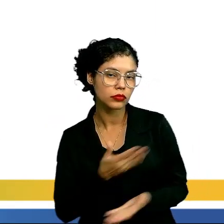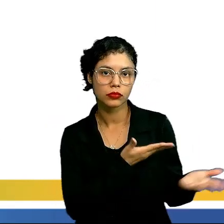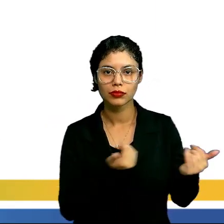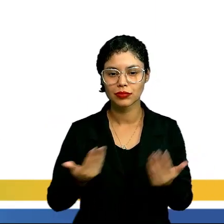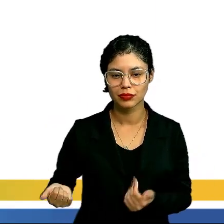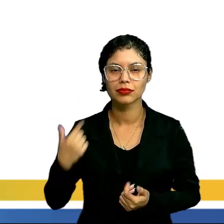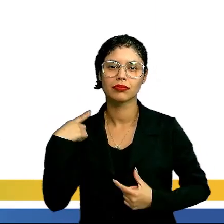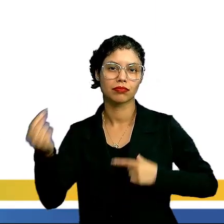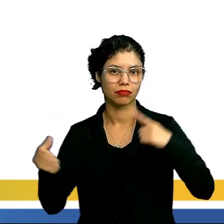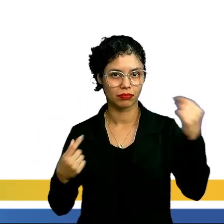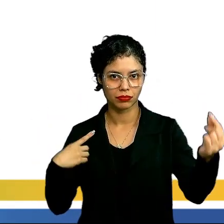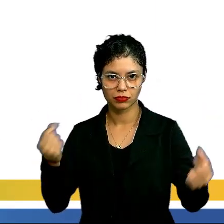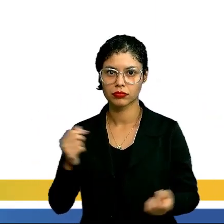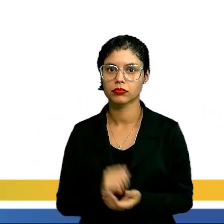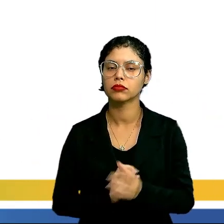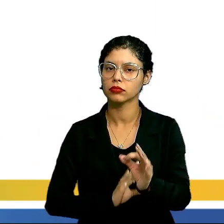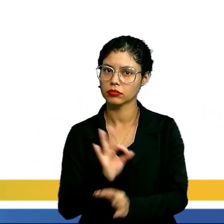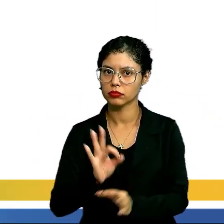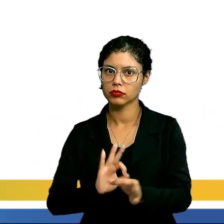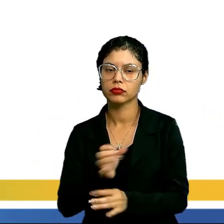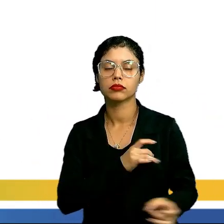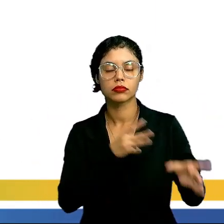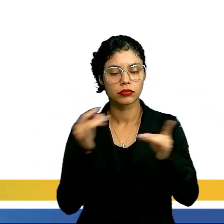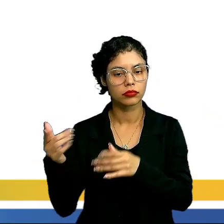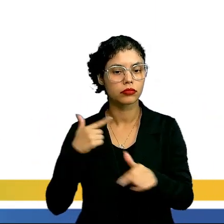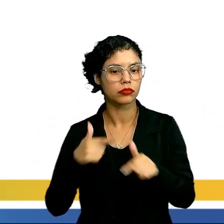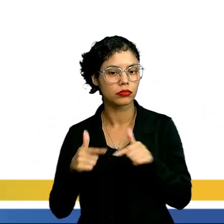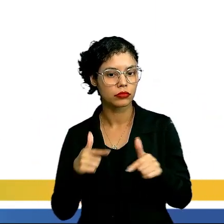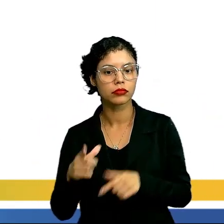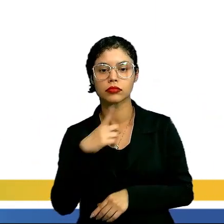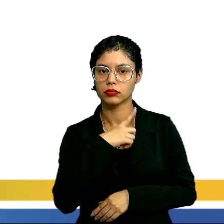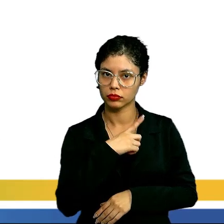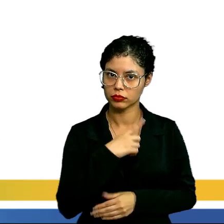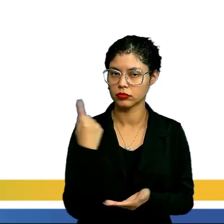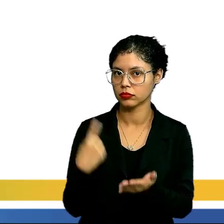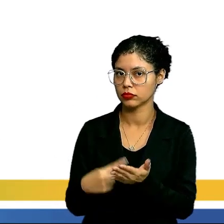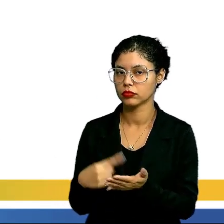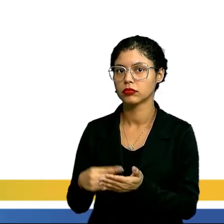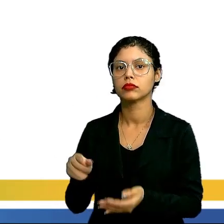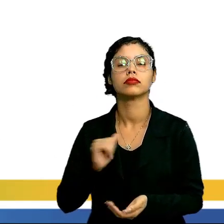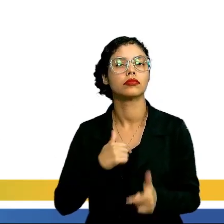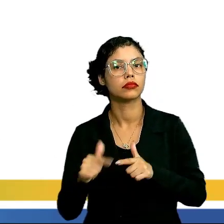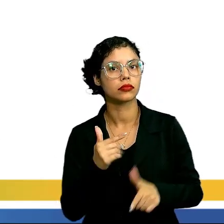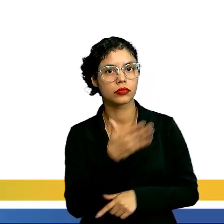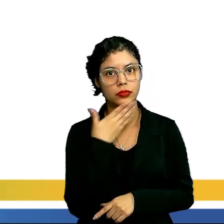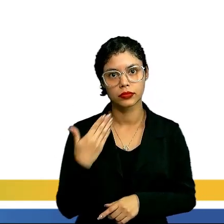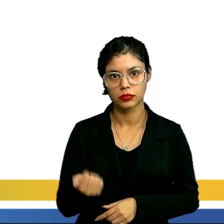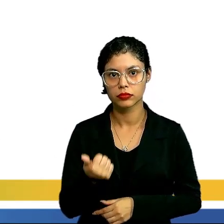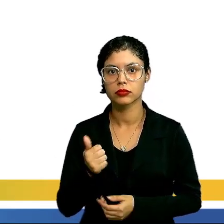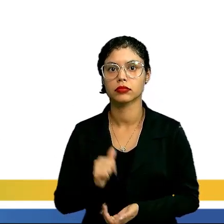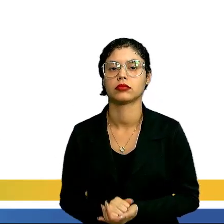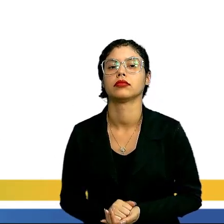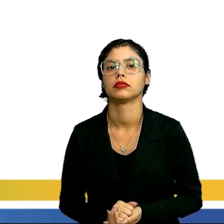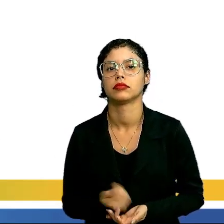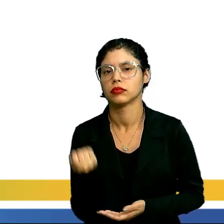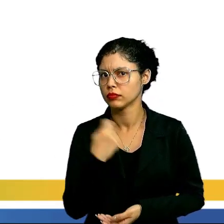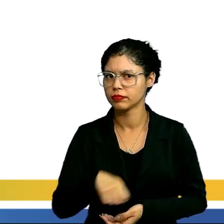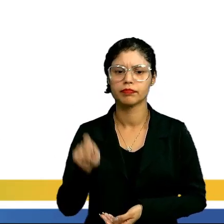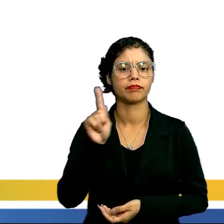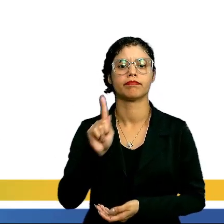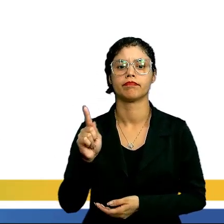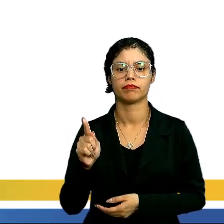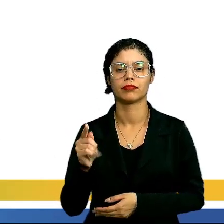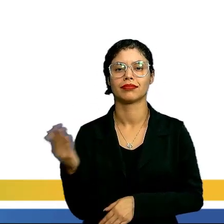jovem sairia preparado para o mercado de trabalho, haveria condições de emprego, de uma vida mais digna, e ele não